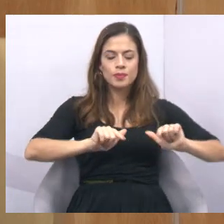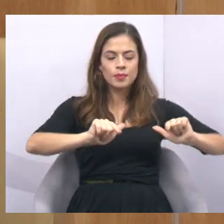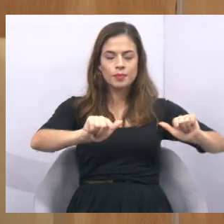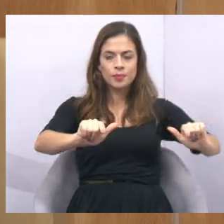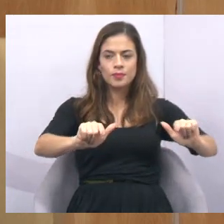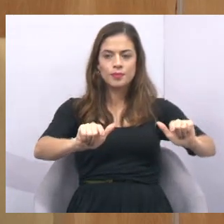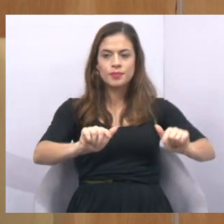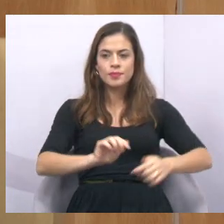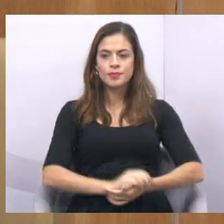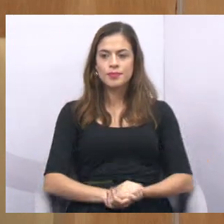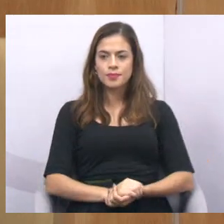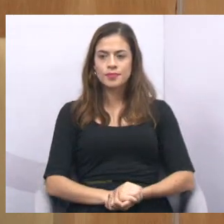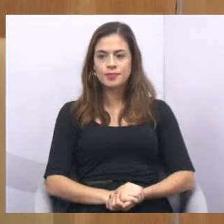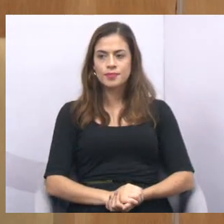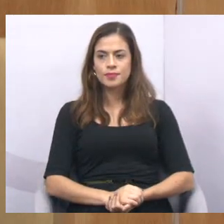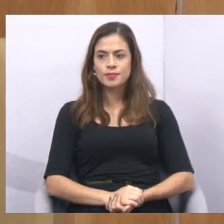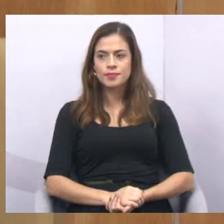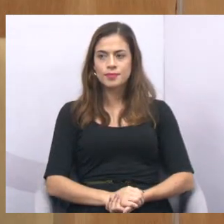título.